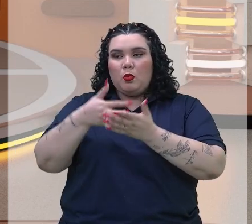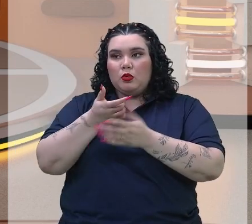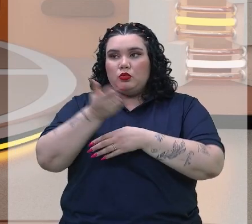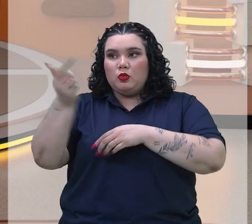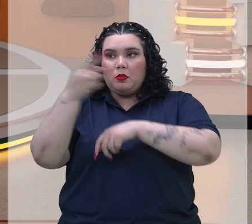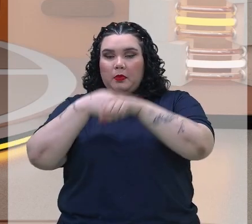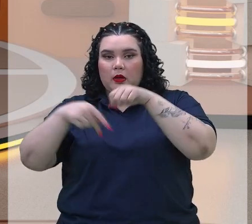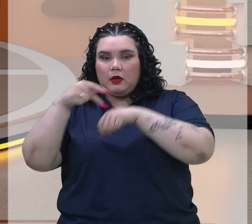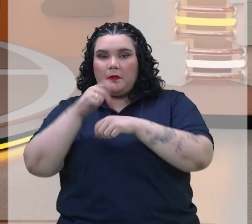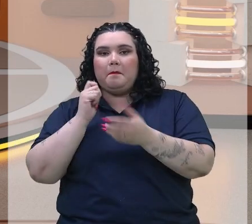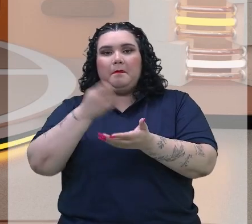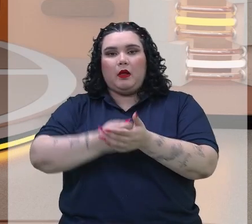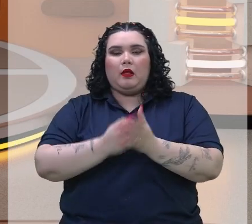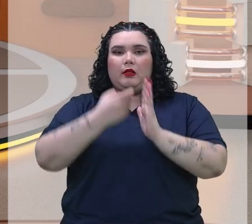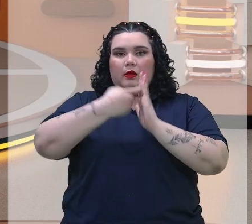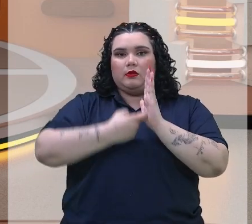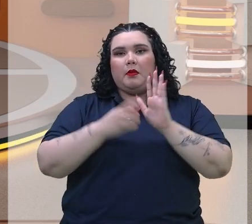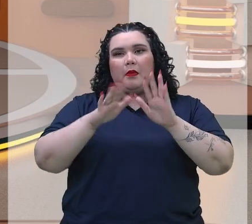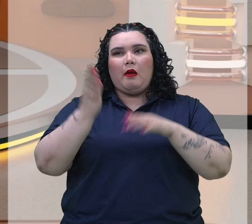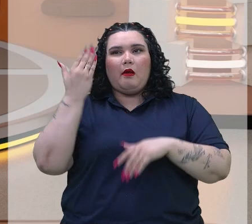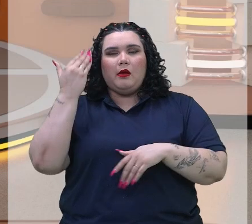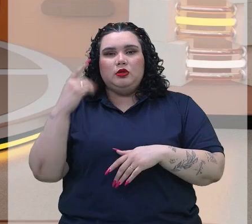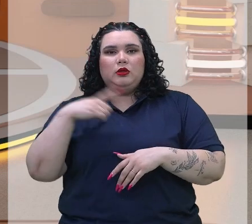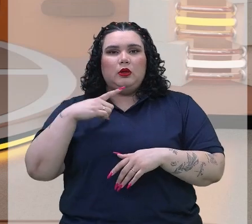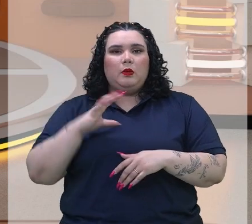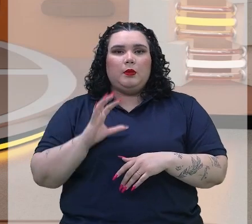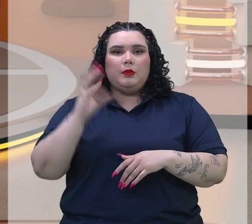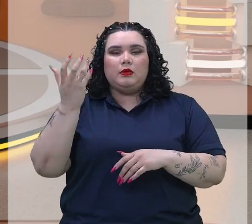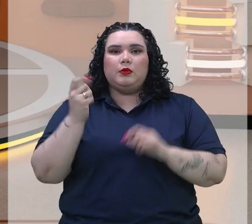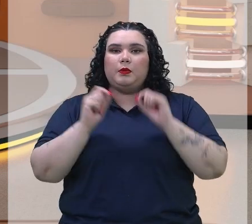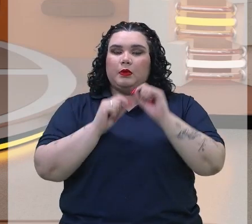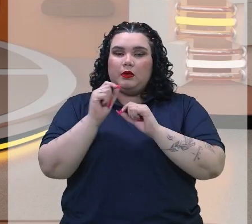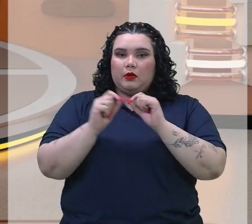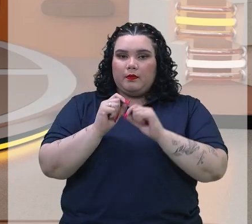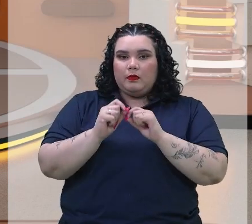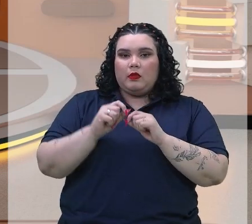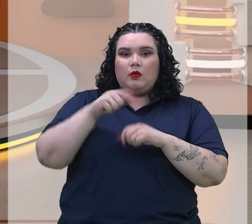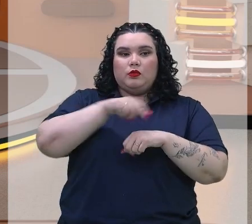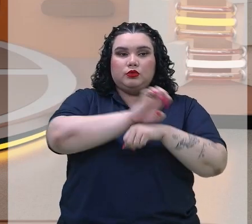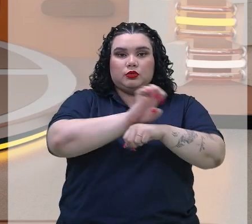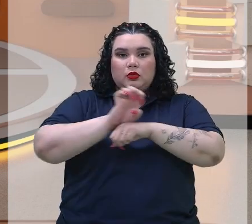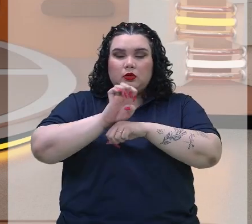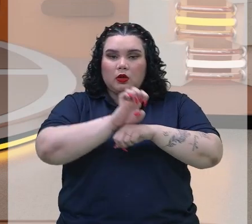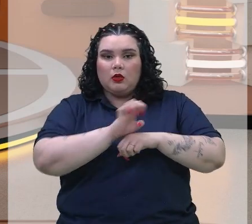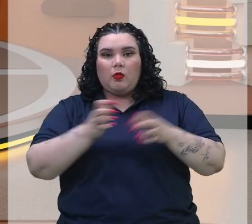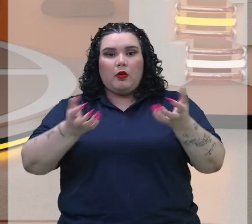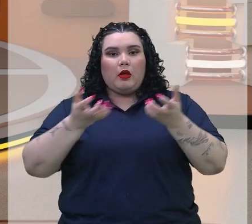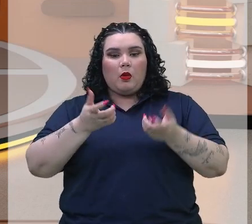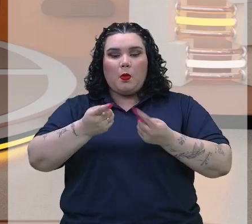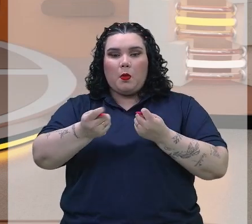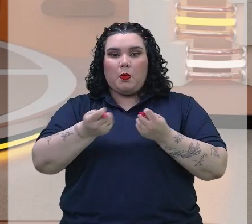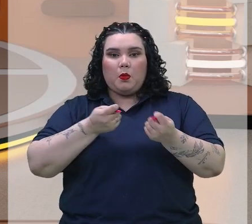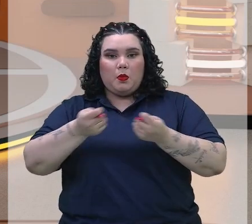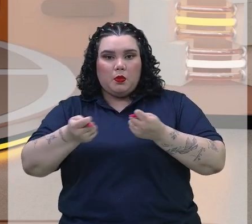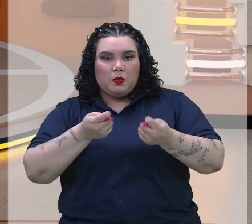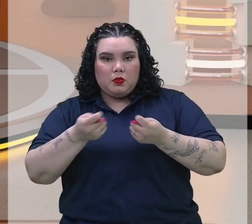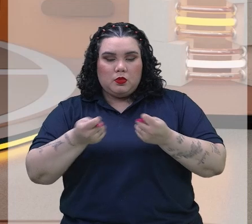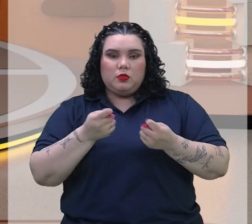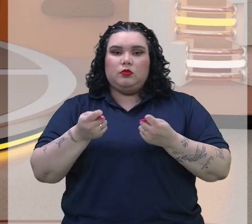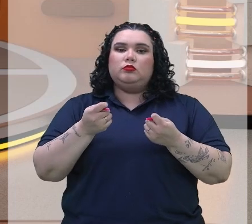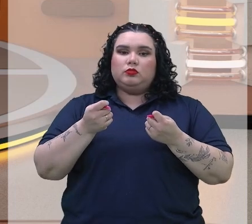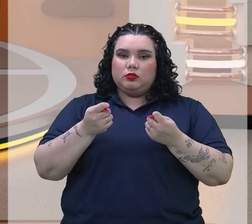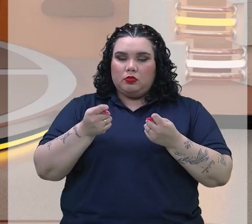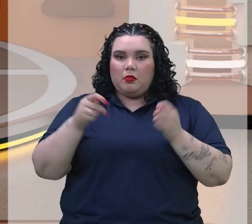que existia uma intervenção direta e isso acontecia justamente porque os estados queriam o controle e o fortalecimento